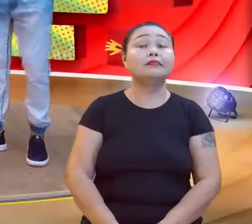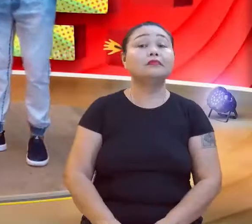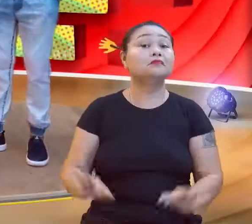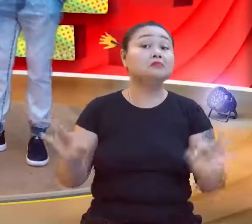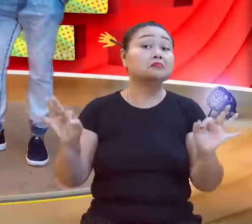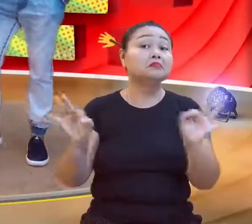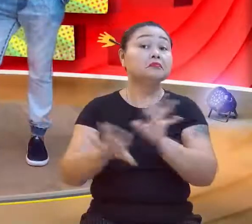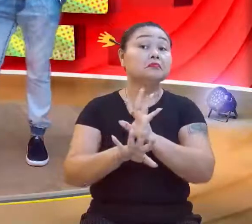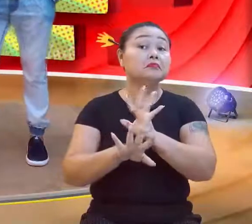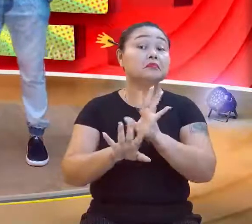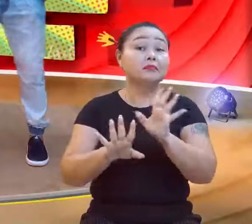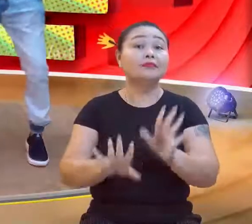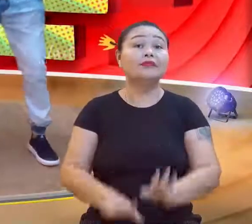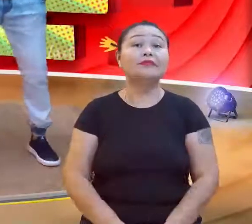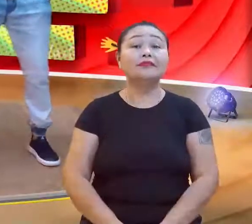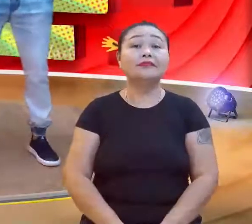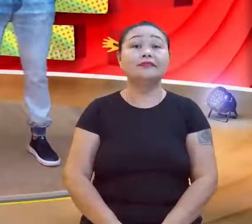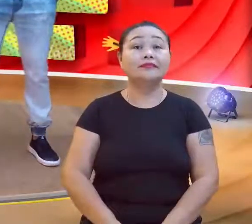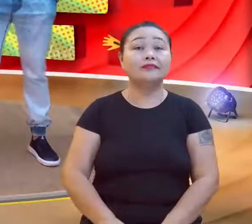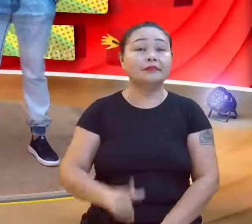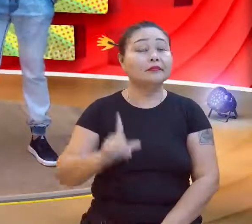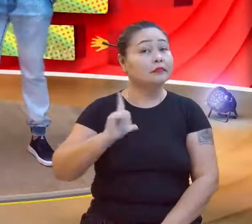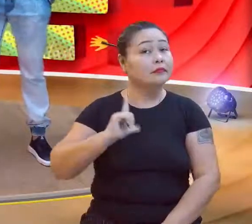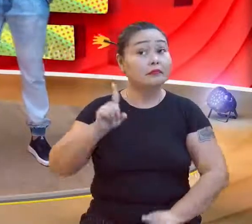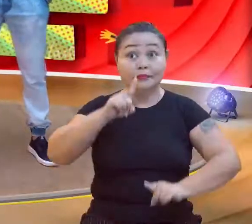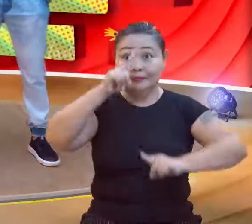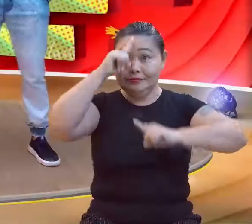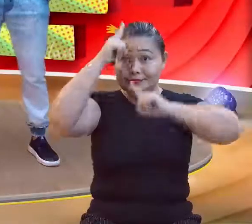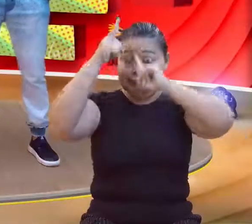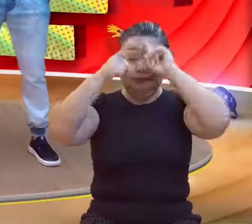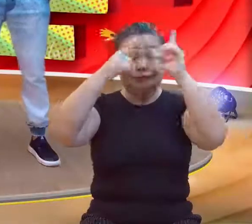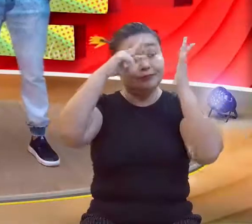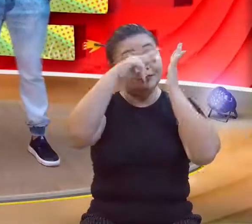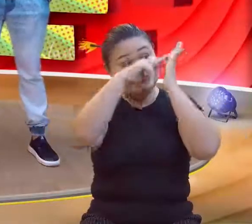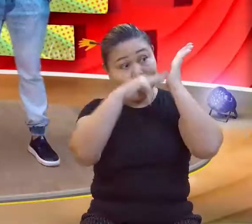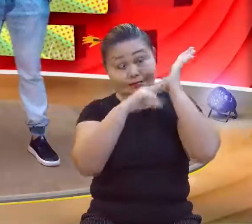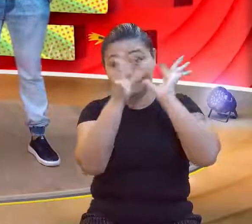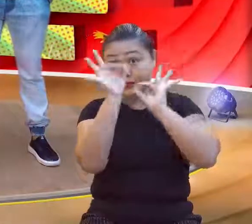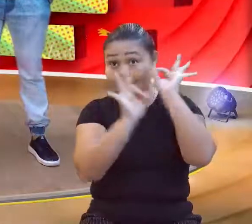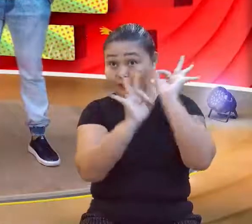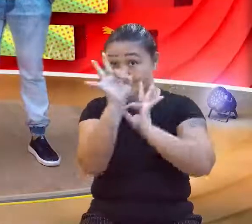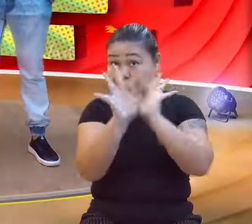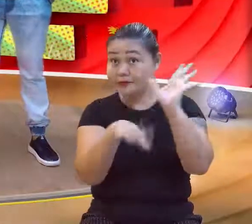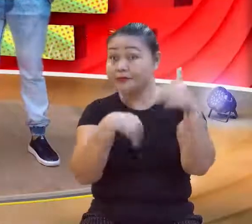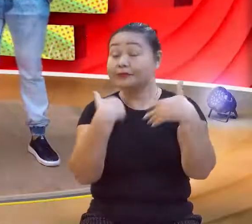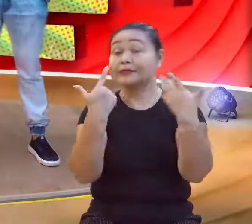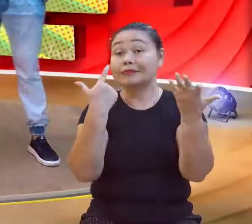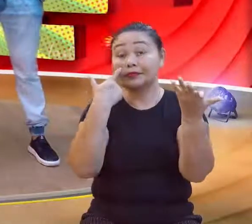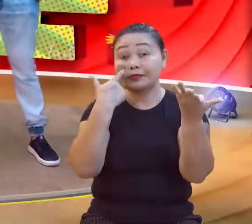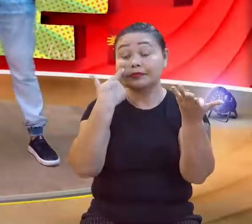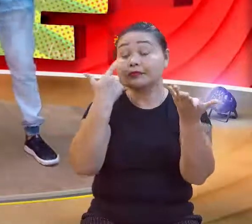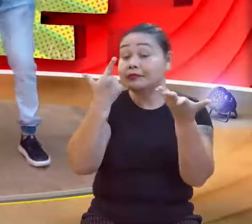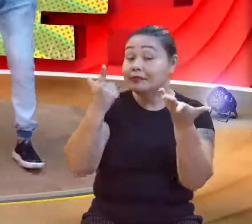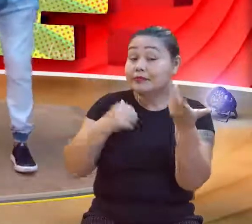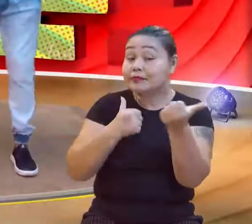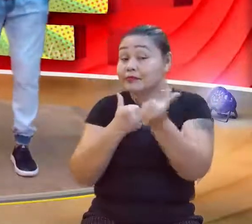É, boa. Já estamos criando as leis de formação. Já vai vendo o que acontece e já tenta criar uma leizinha, uma